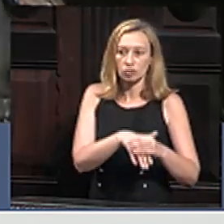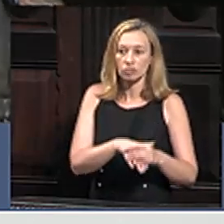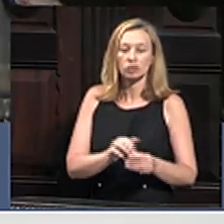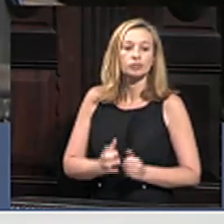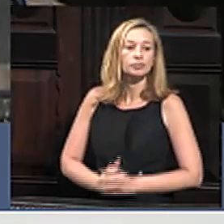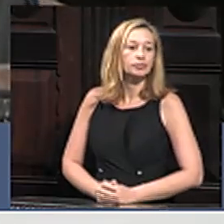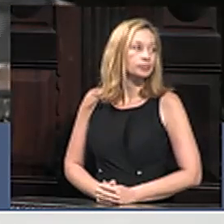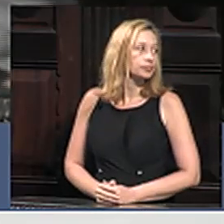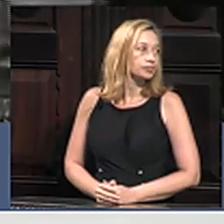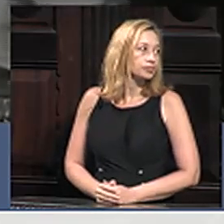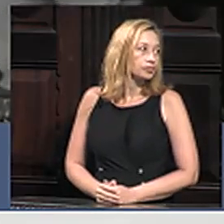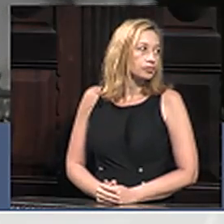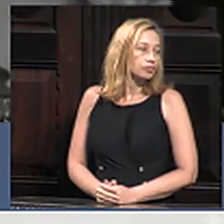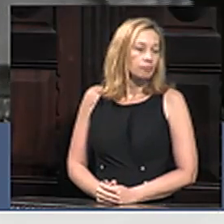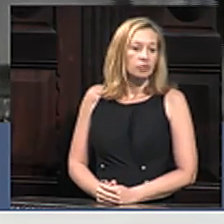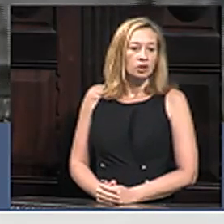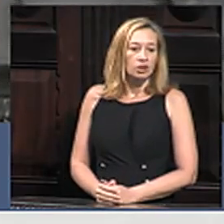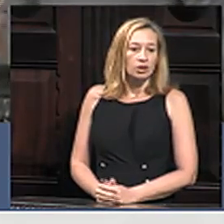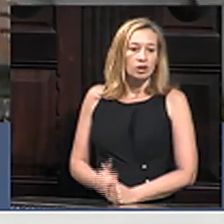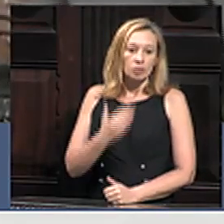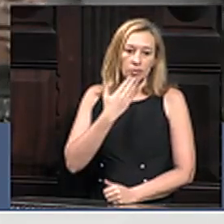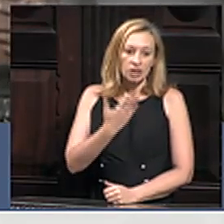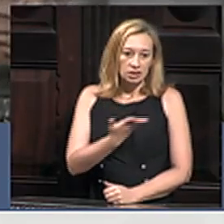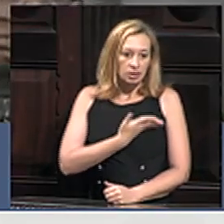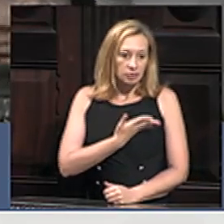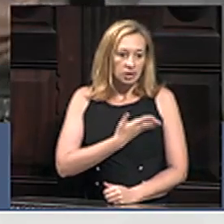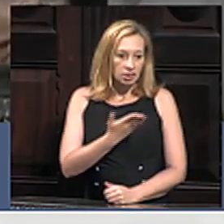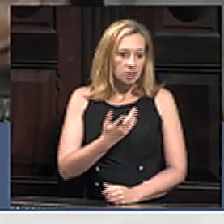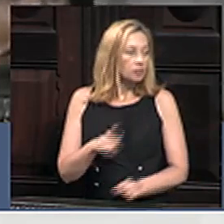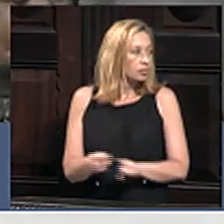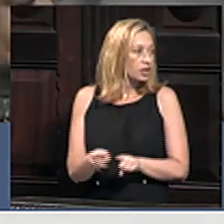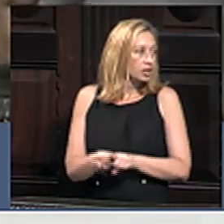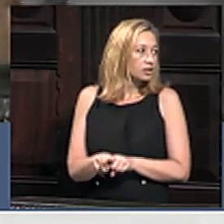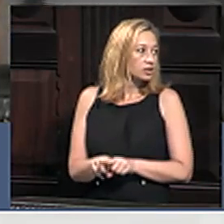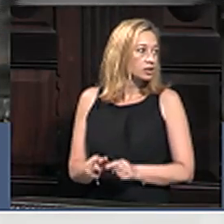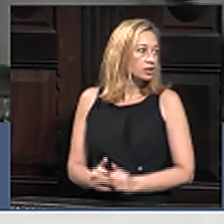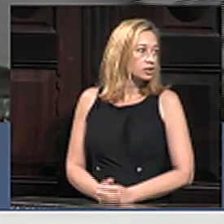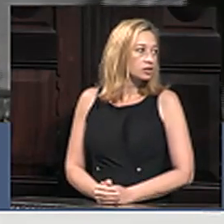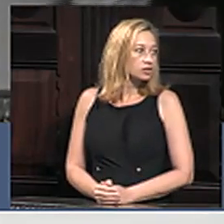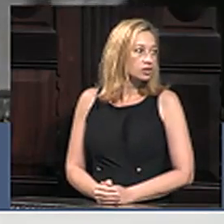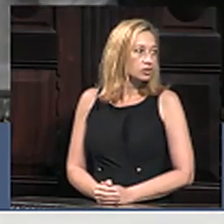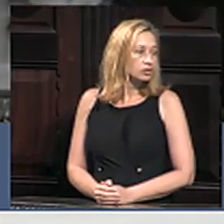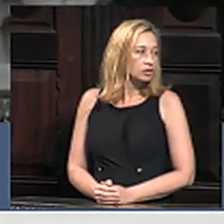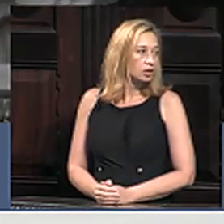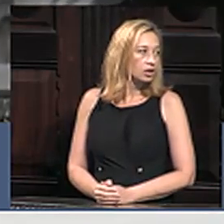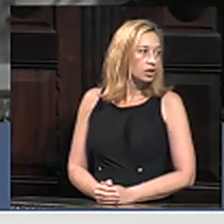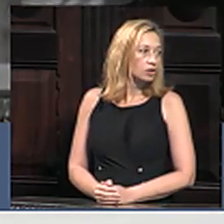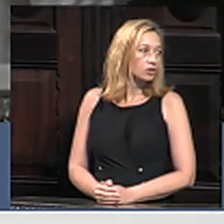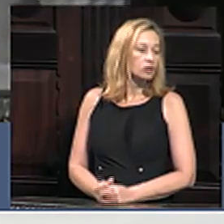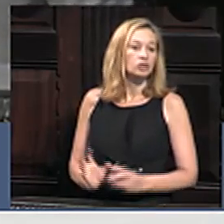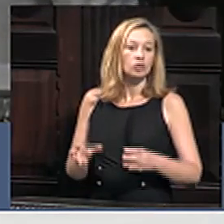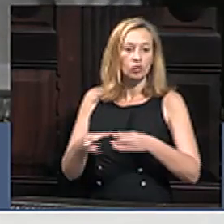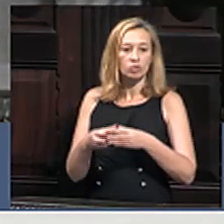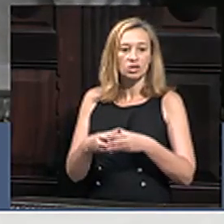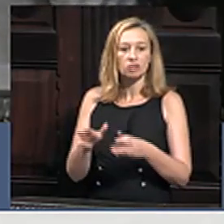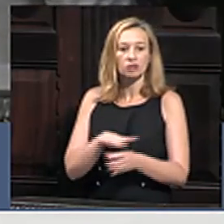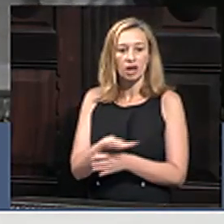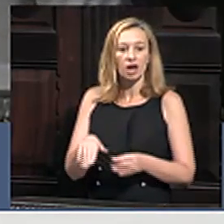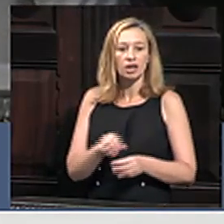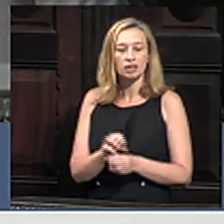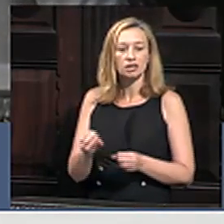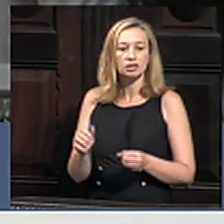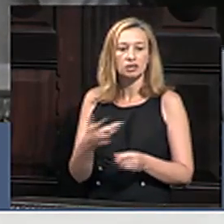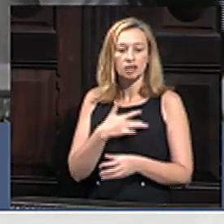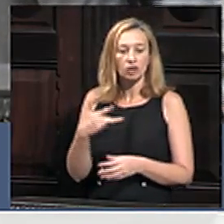deputado. Eu sugiro a Vossa Excelência também encaminhar o que Vossa Excelência falou por escrito à Comissão de Saúde, a